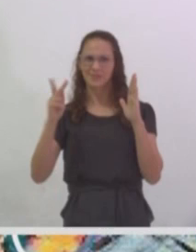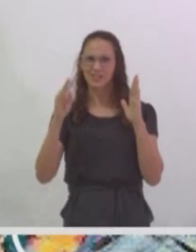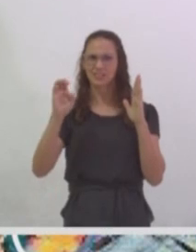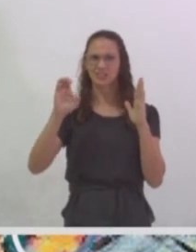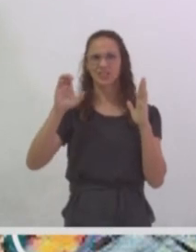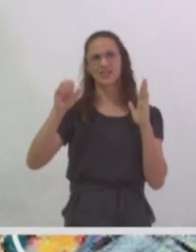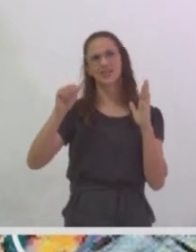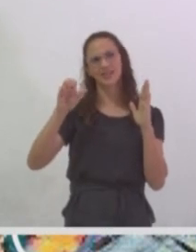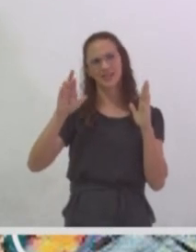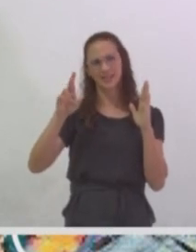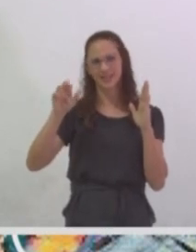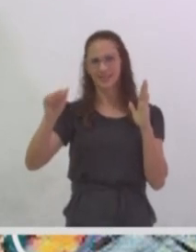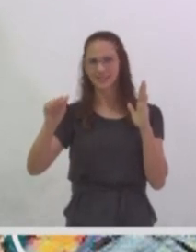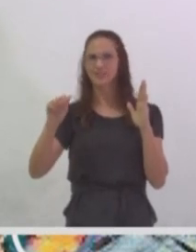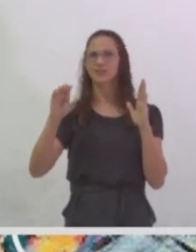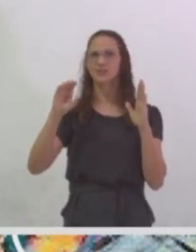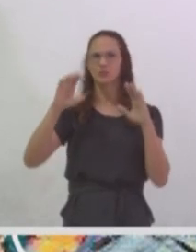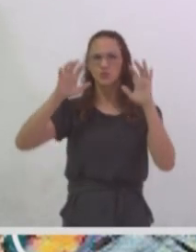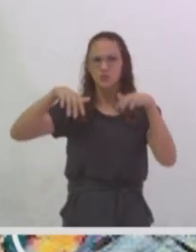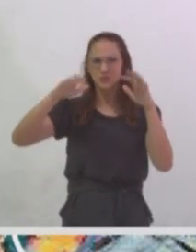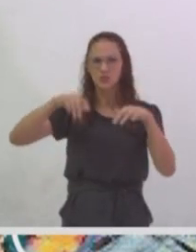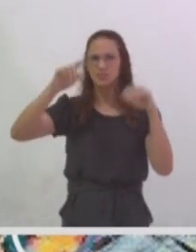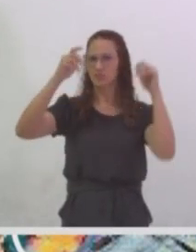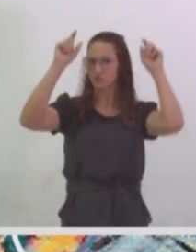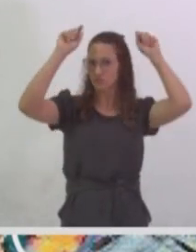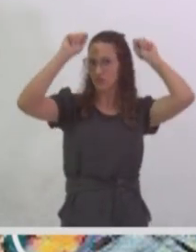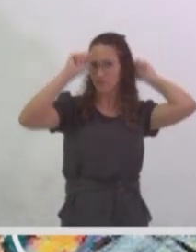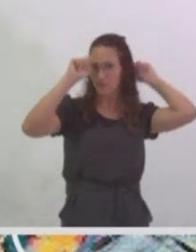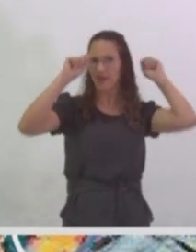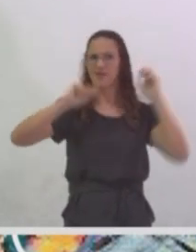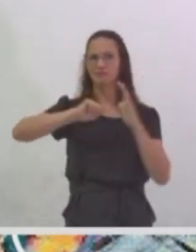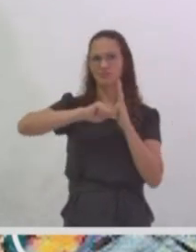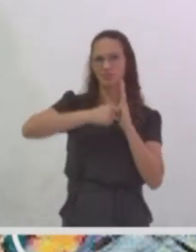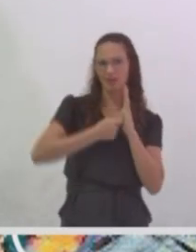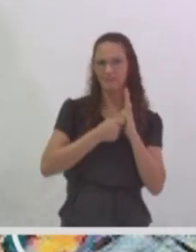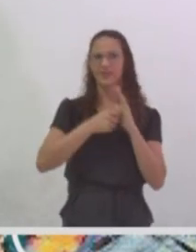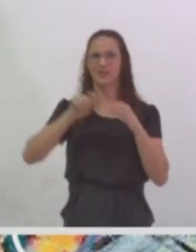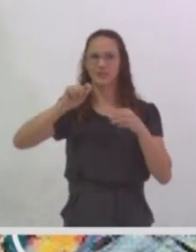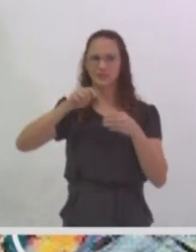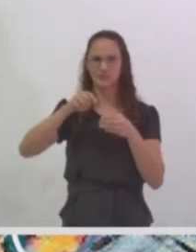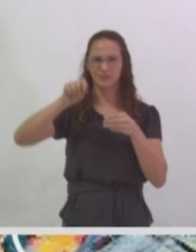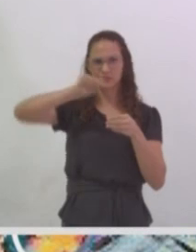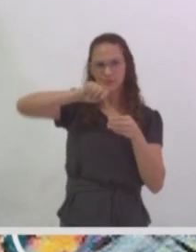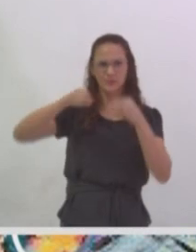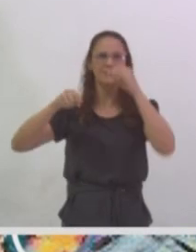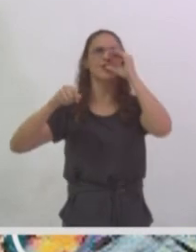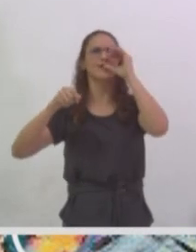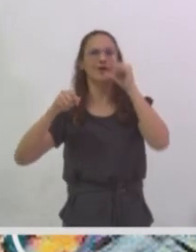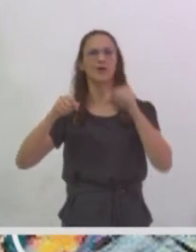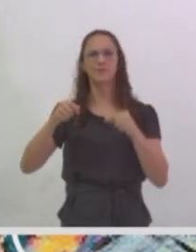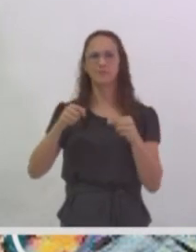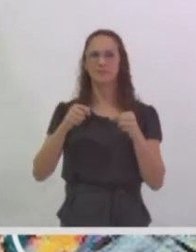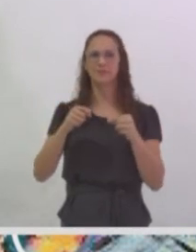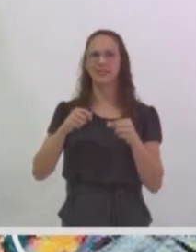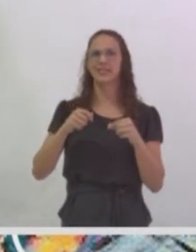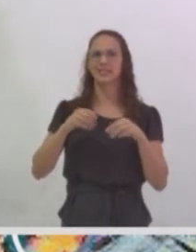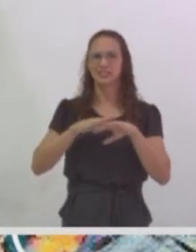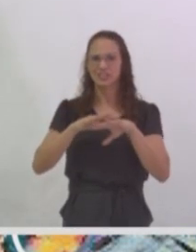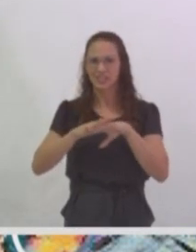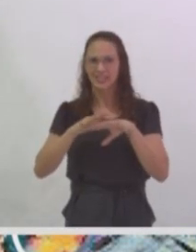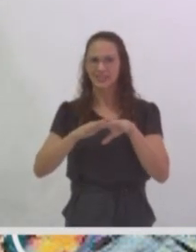chaveiro, xarope, xadrez, chocolate e chifre. No quarto